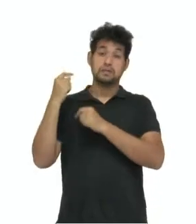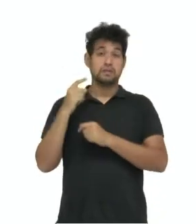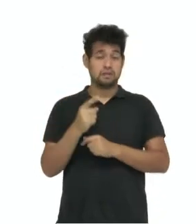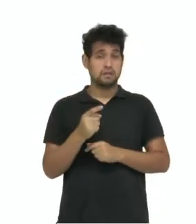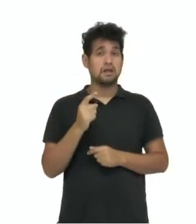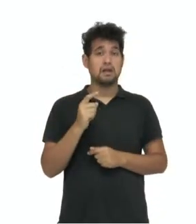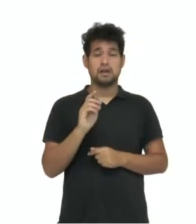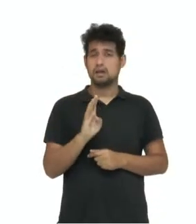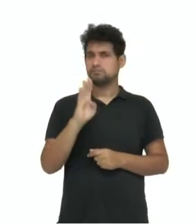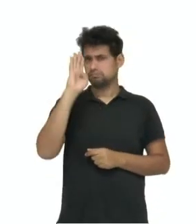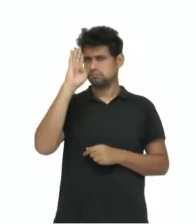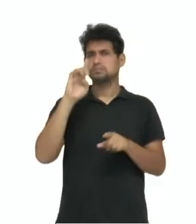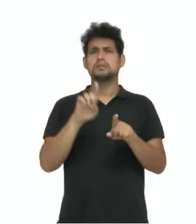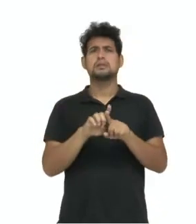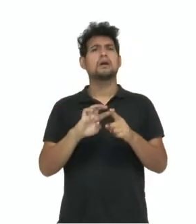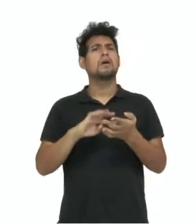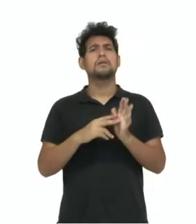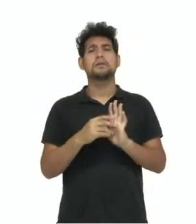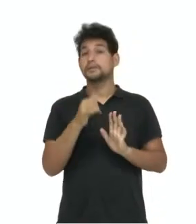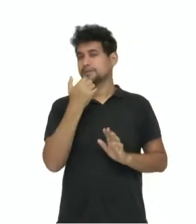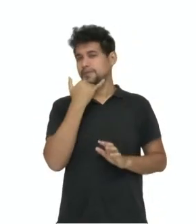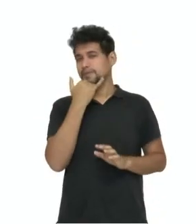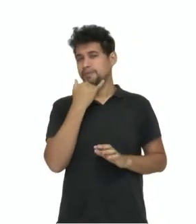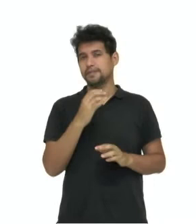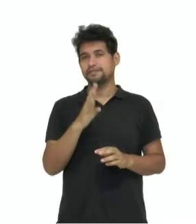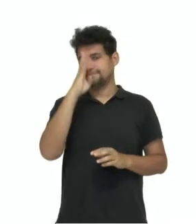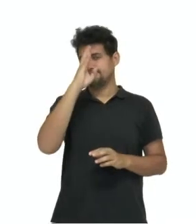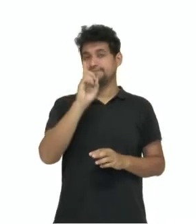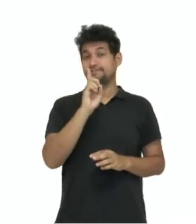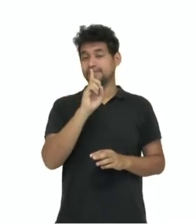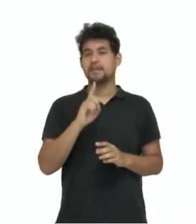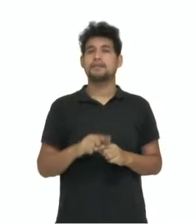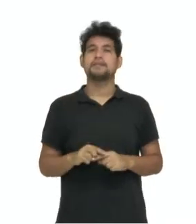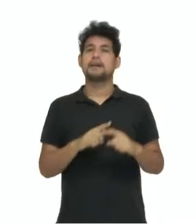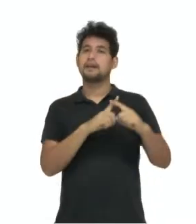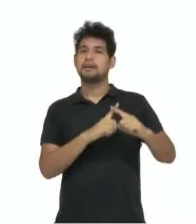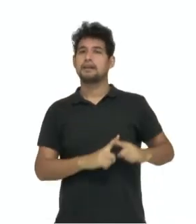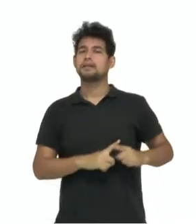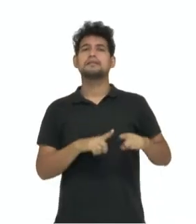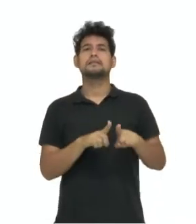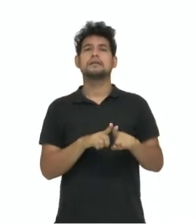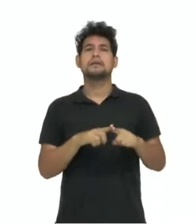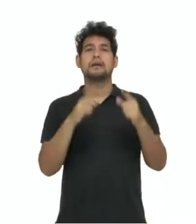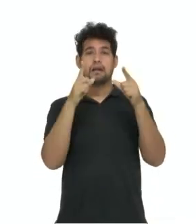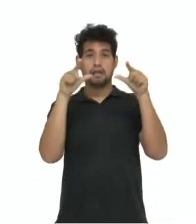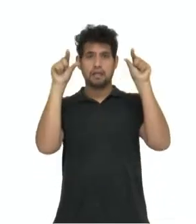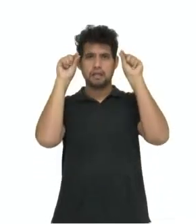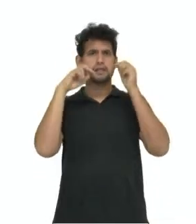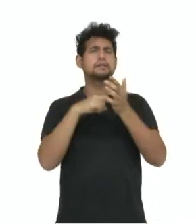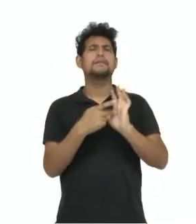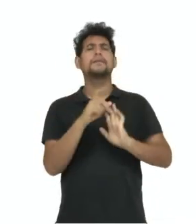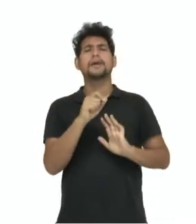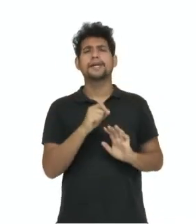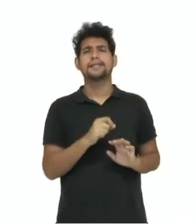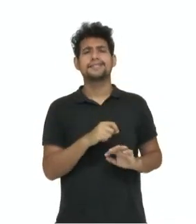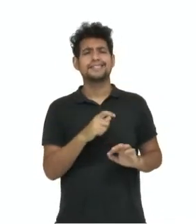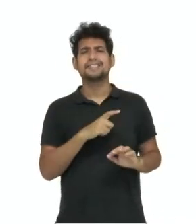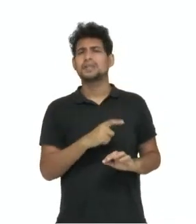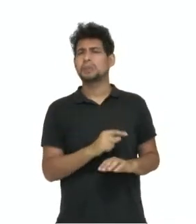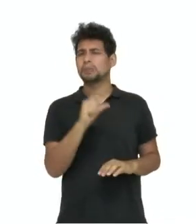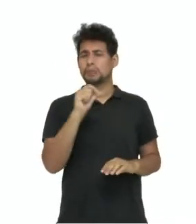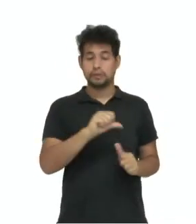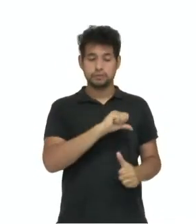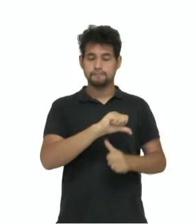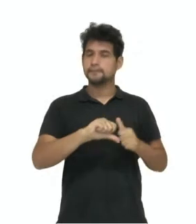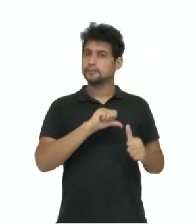o lançamento do disco é uma das provas mais antigas do atletismo. É atualmente a prova que menos sofreu